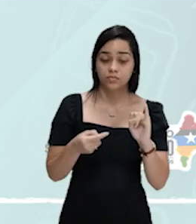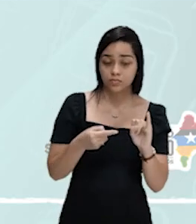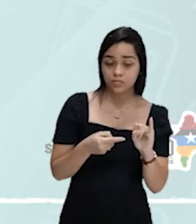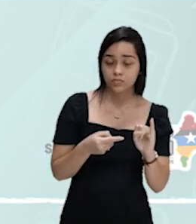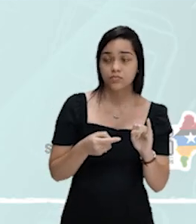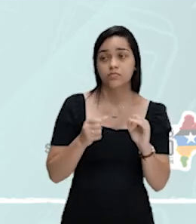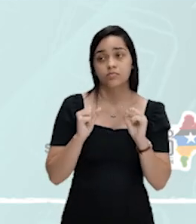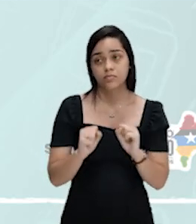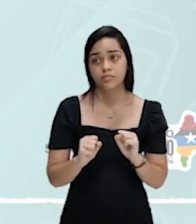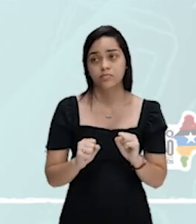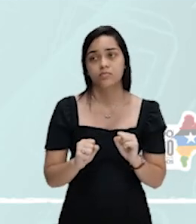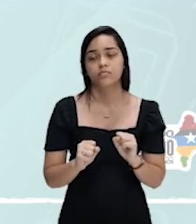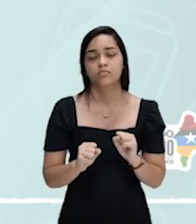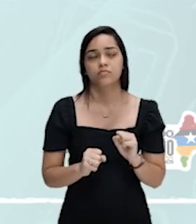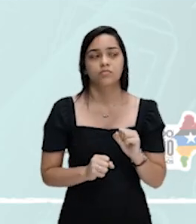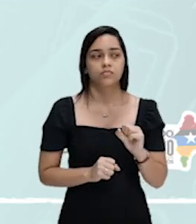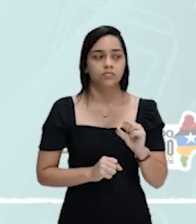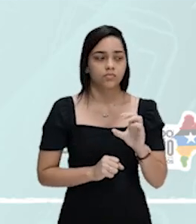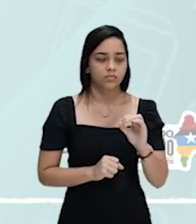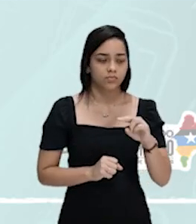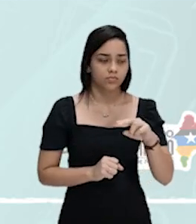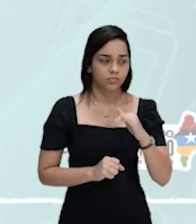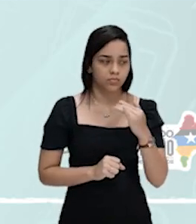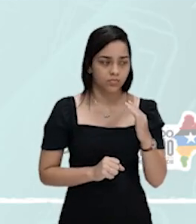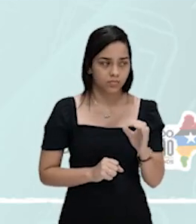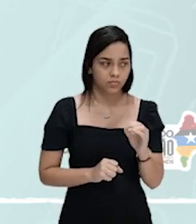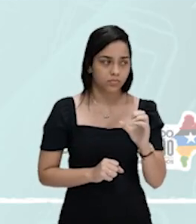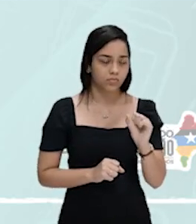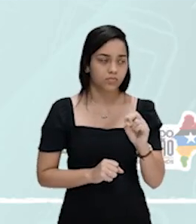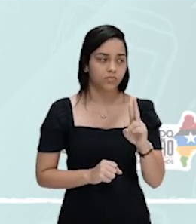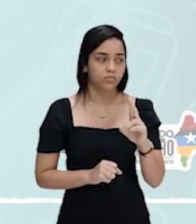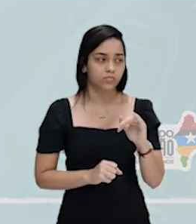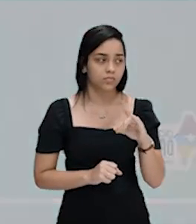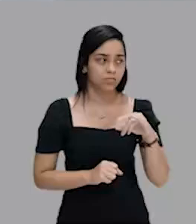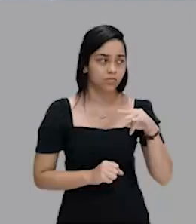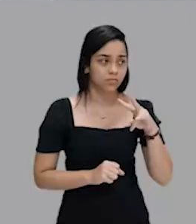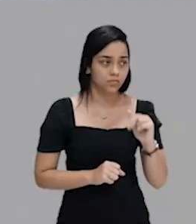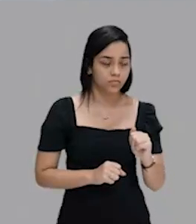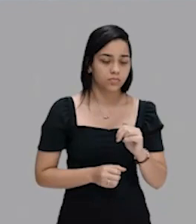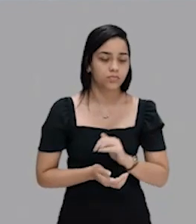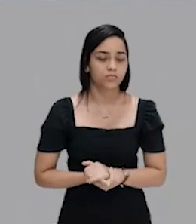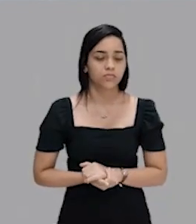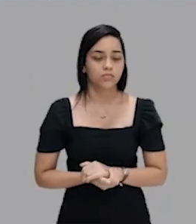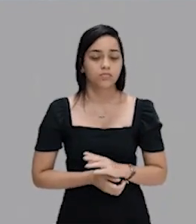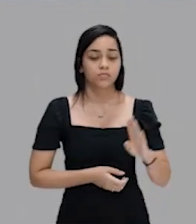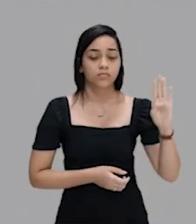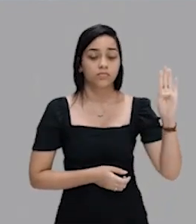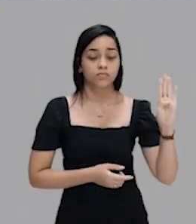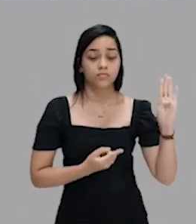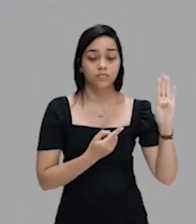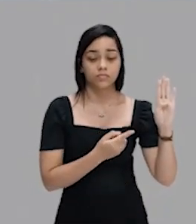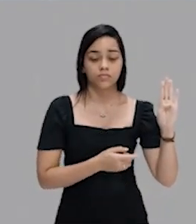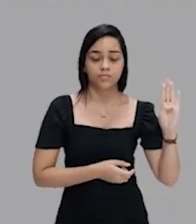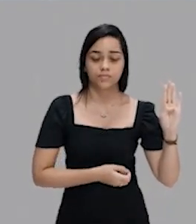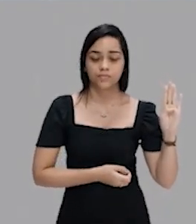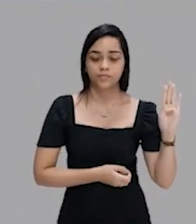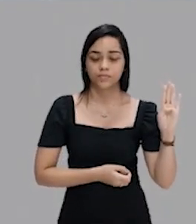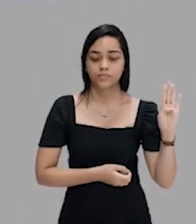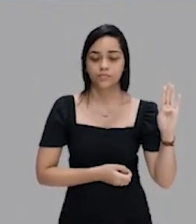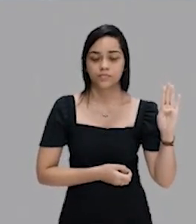pode funcionar como conjunção subordinativa lembra que aí sim a letra A não é b como anoitecesse